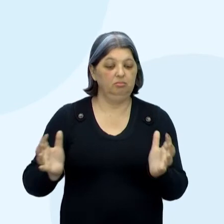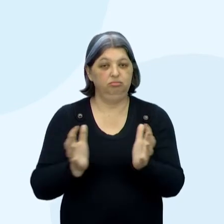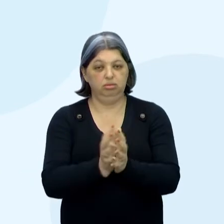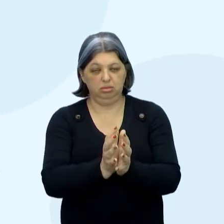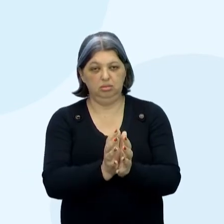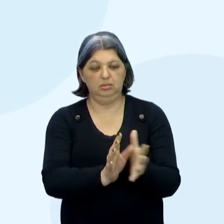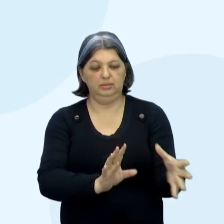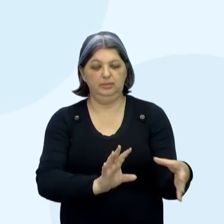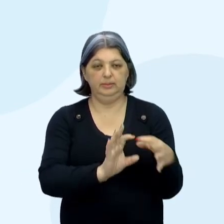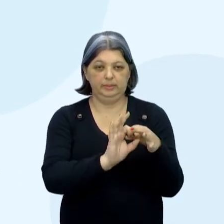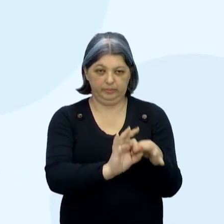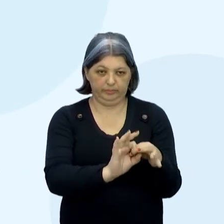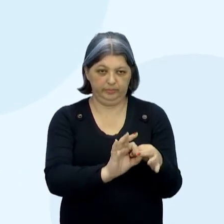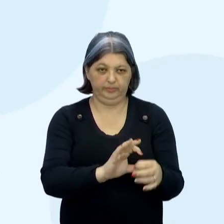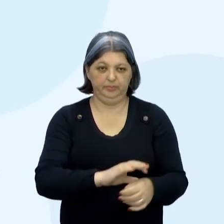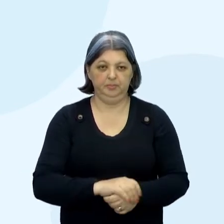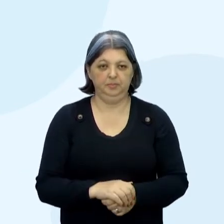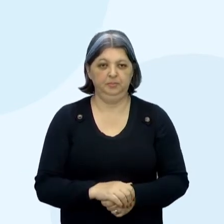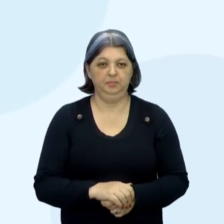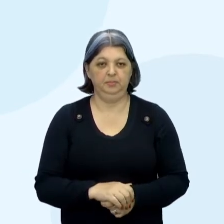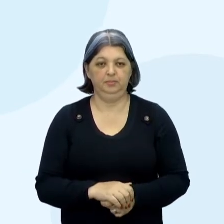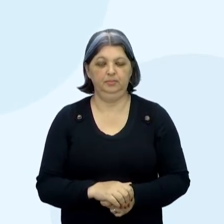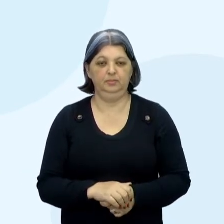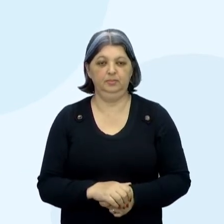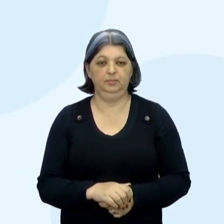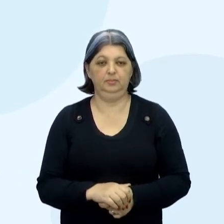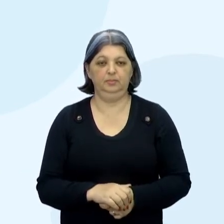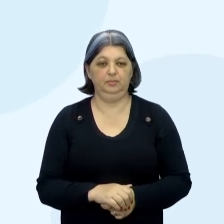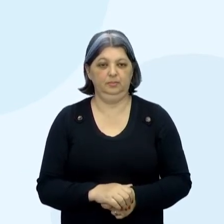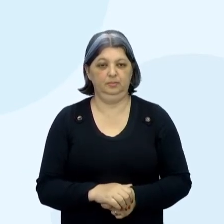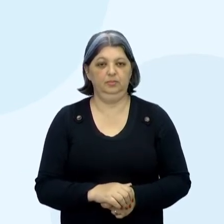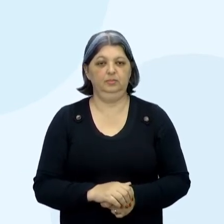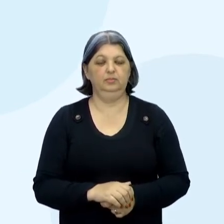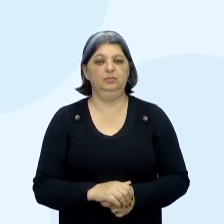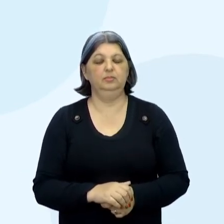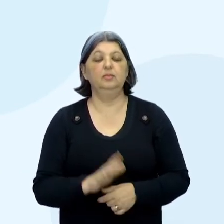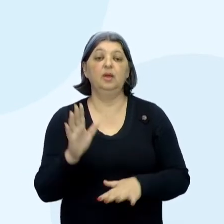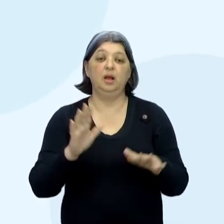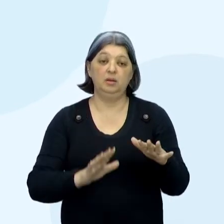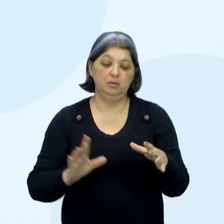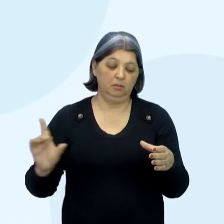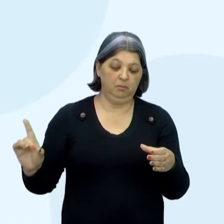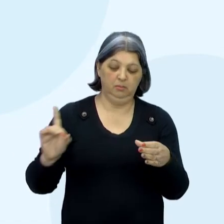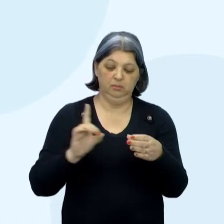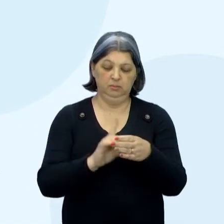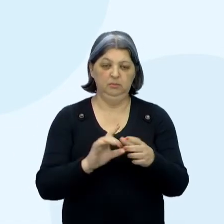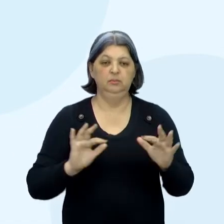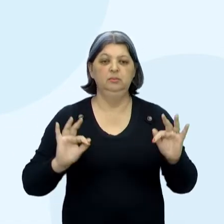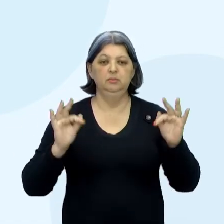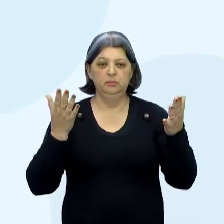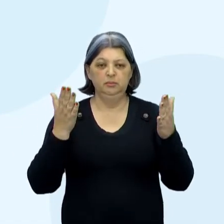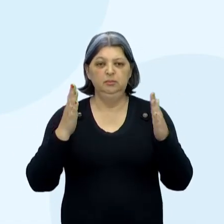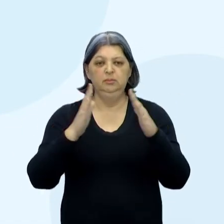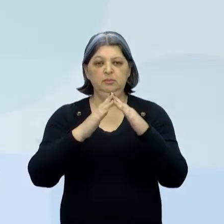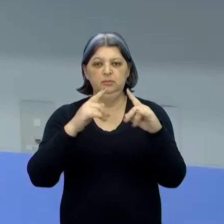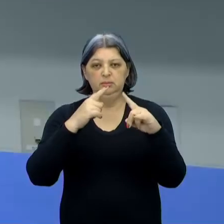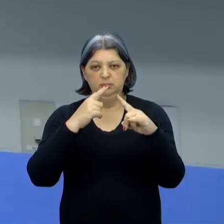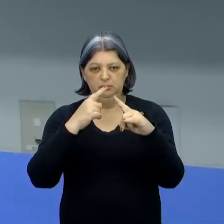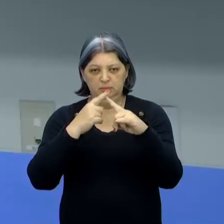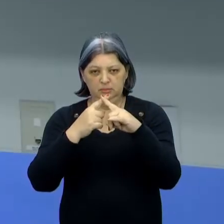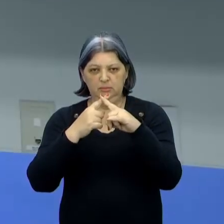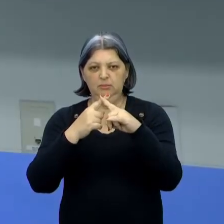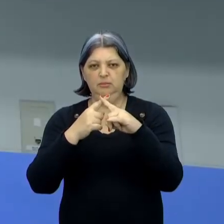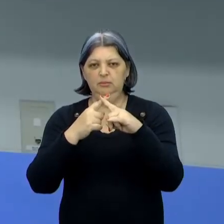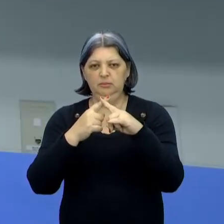ajuntamento, aonde você, muitas vezes inserido no ambiente de festa paroquial, mas